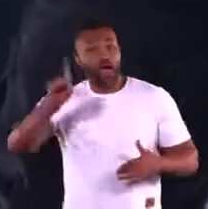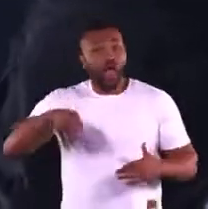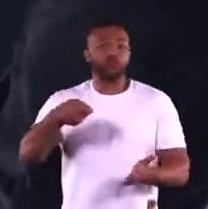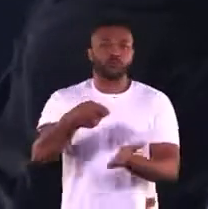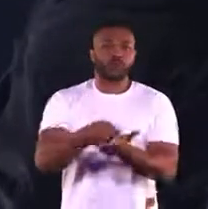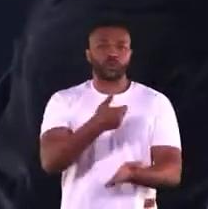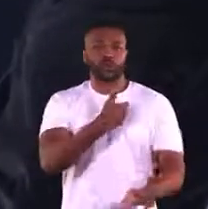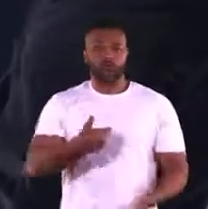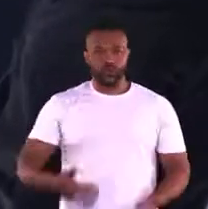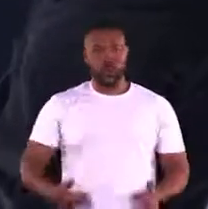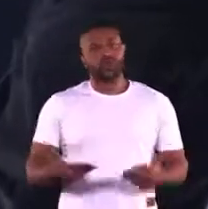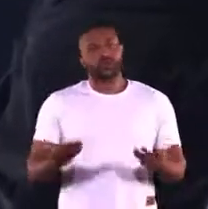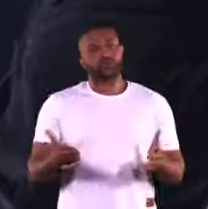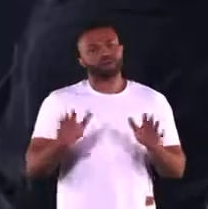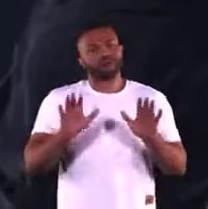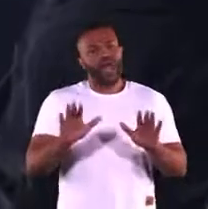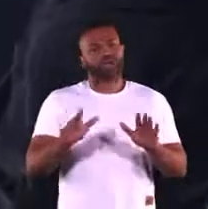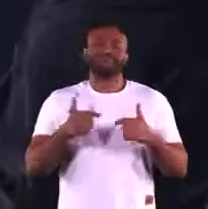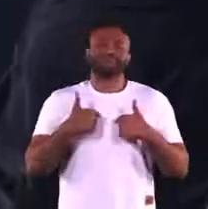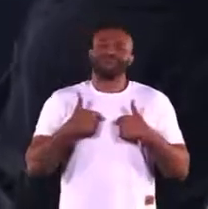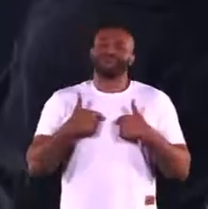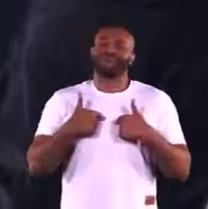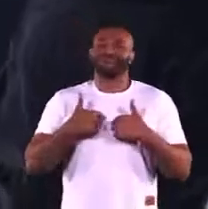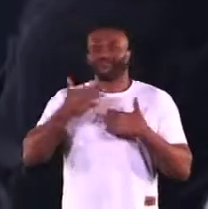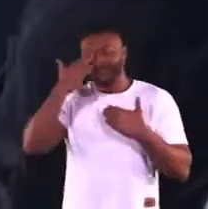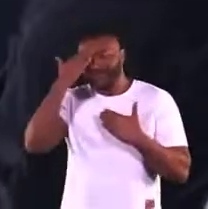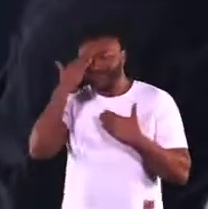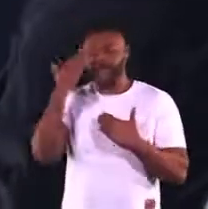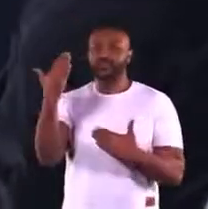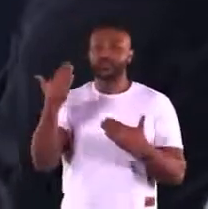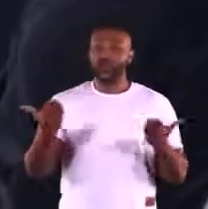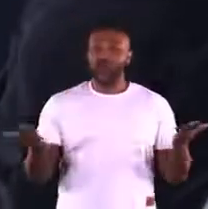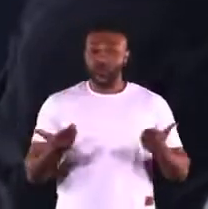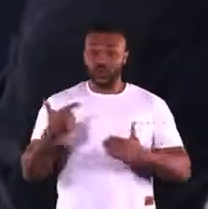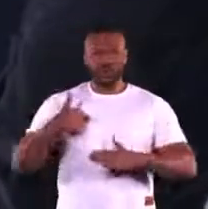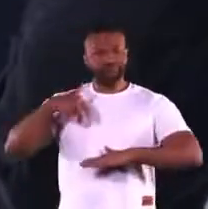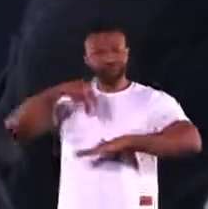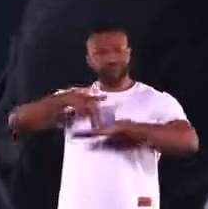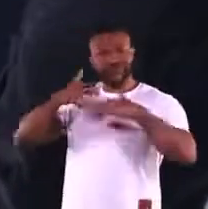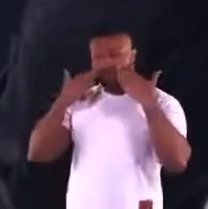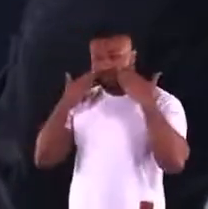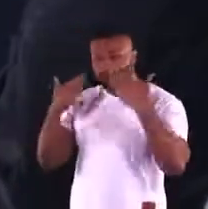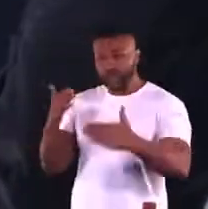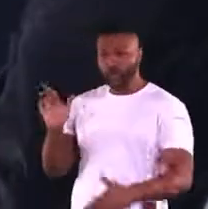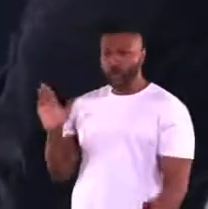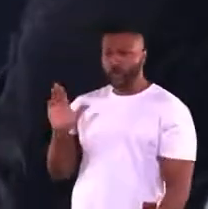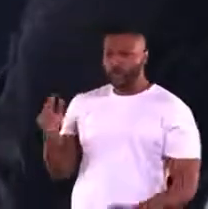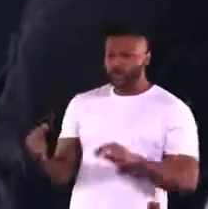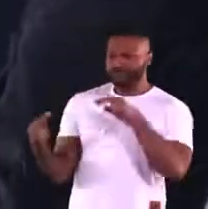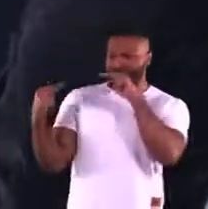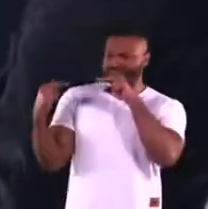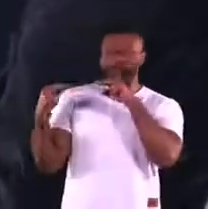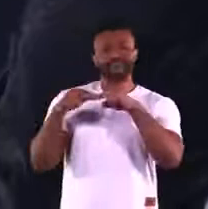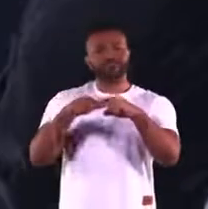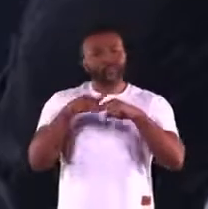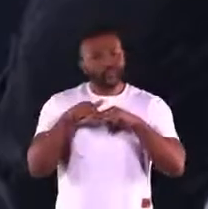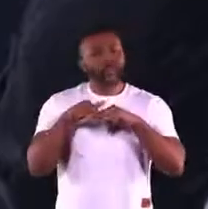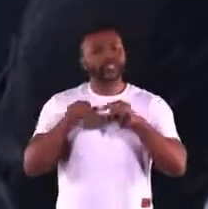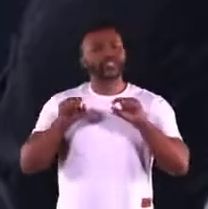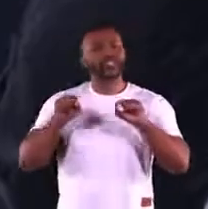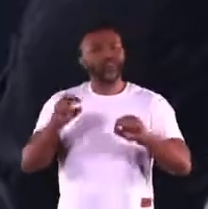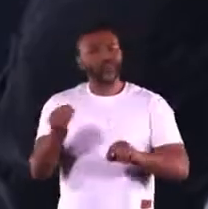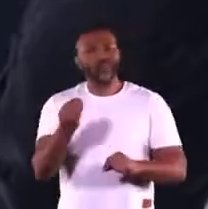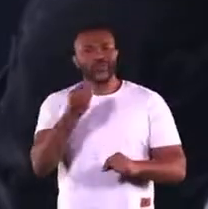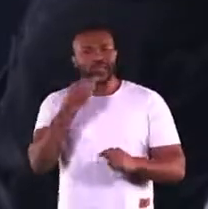não tem como não ser grato. Se hoje eu estou aqui de frente para o senhor, olhando o seu olho, é porque de alguma forma eu recebi